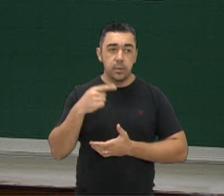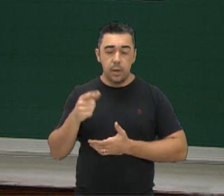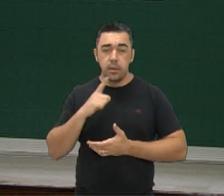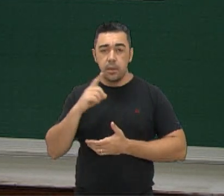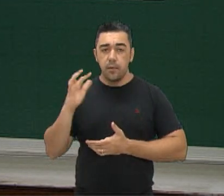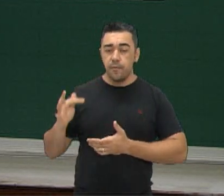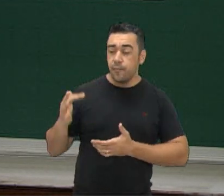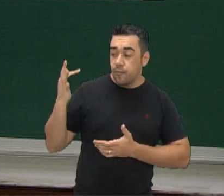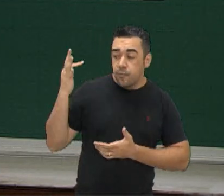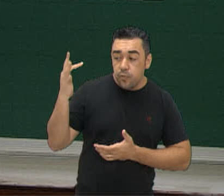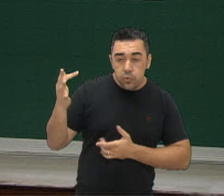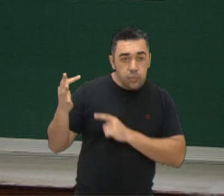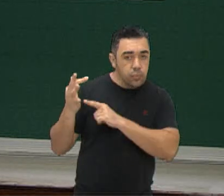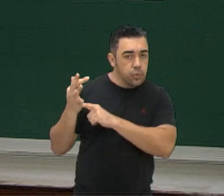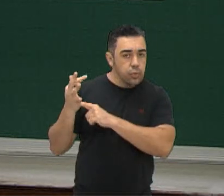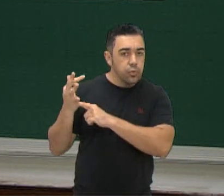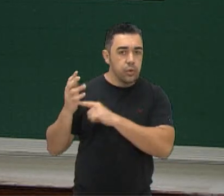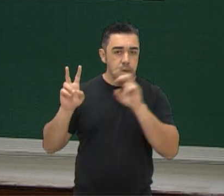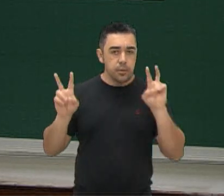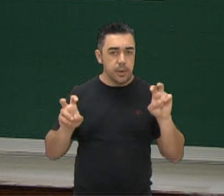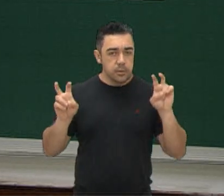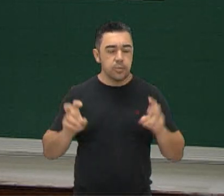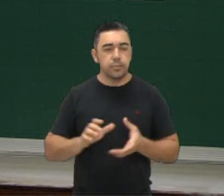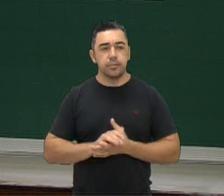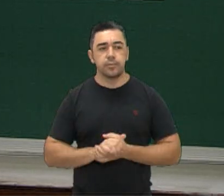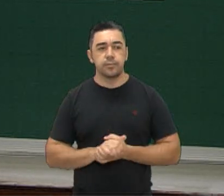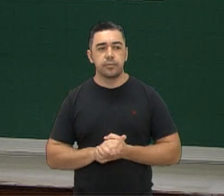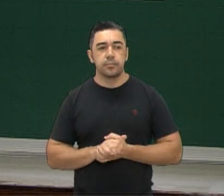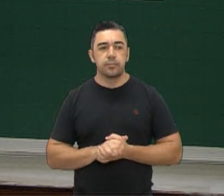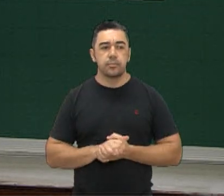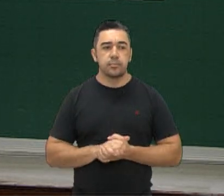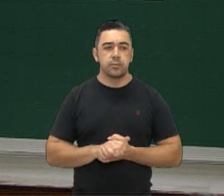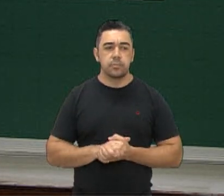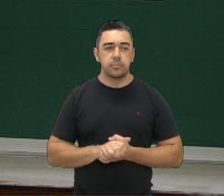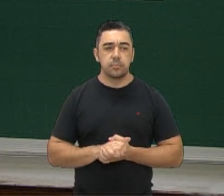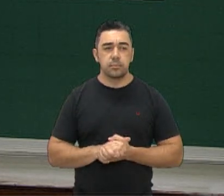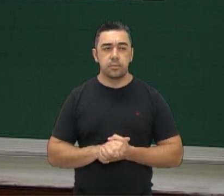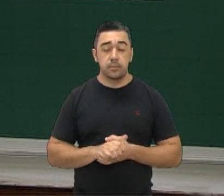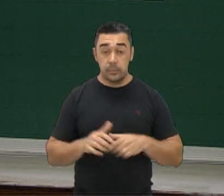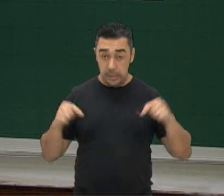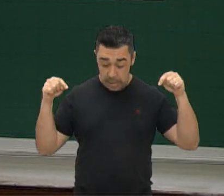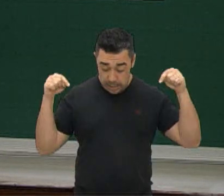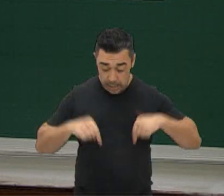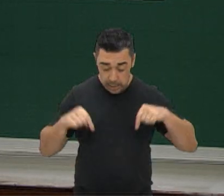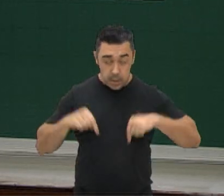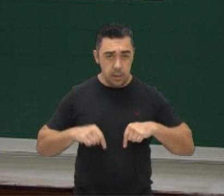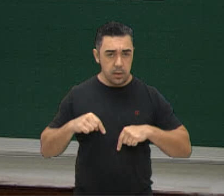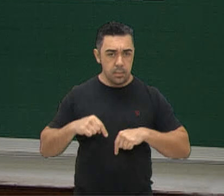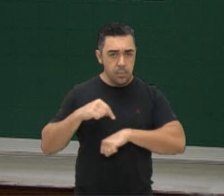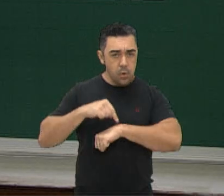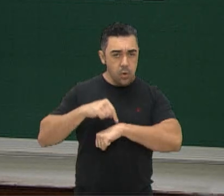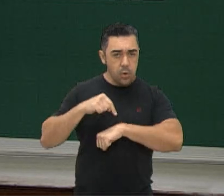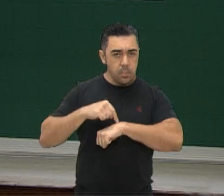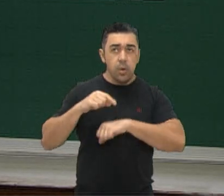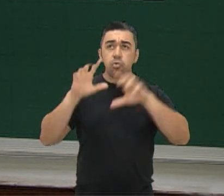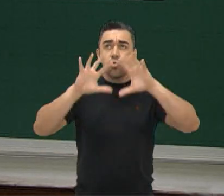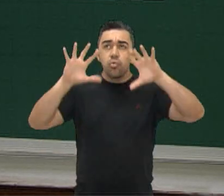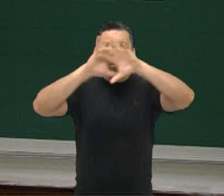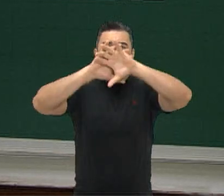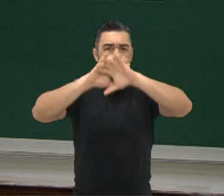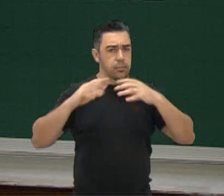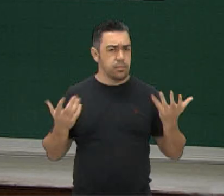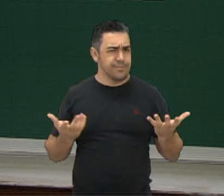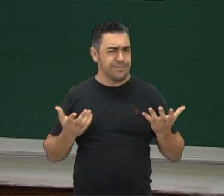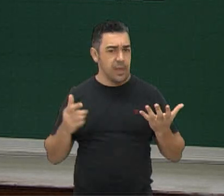alternativa correta sobre as expressões de futuro. Será que nesse momento há muitas nuvens no